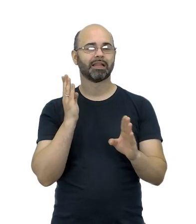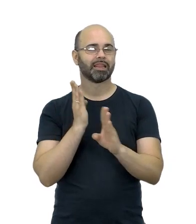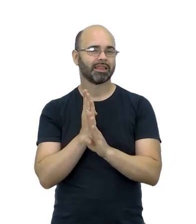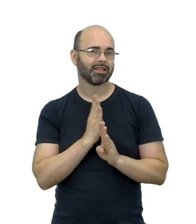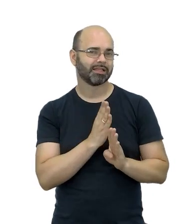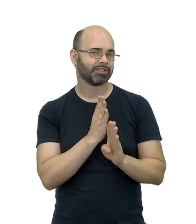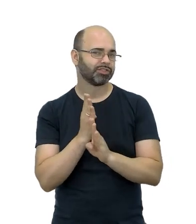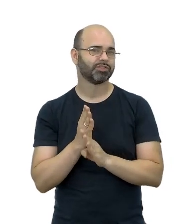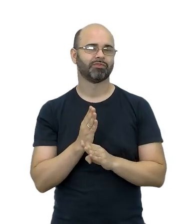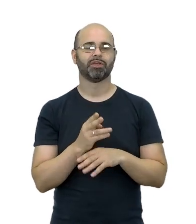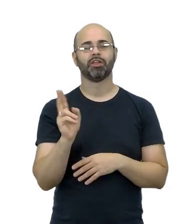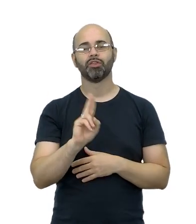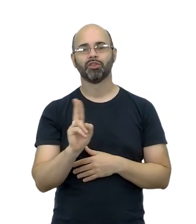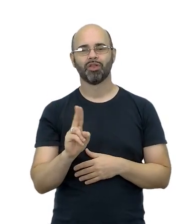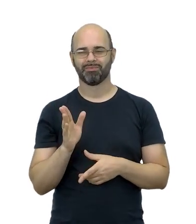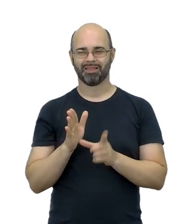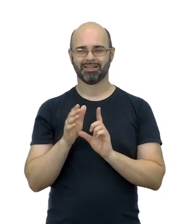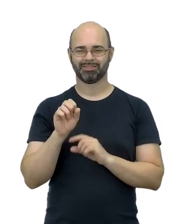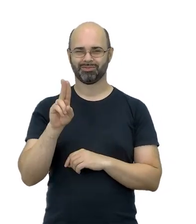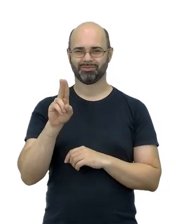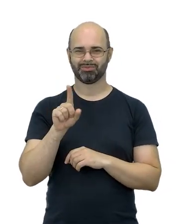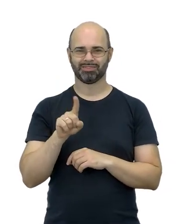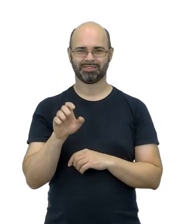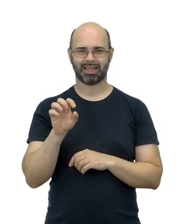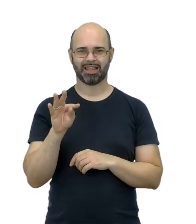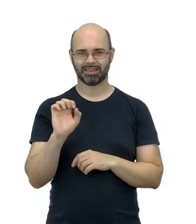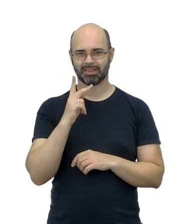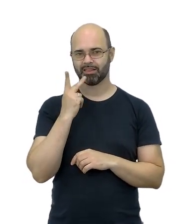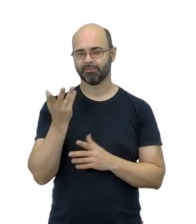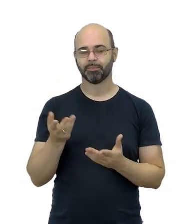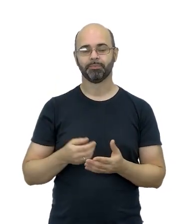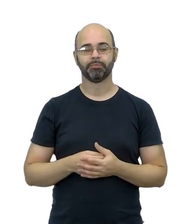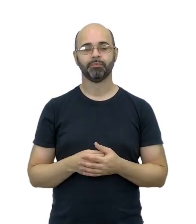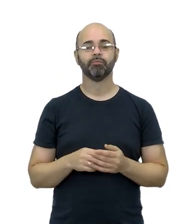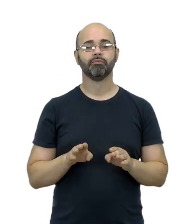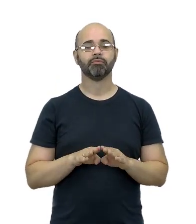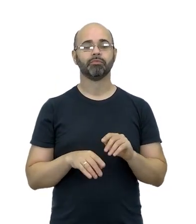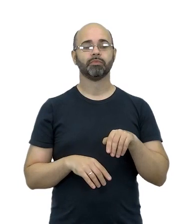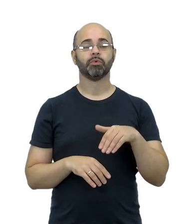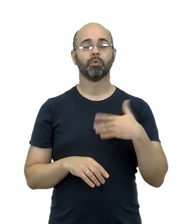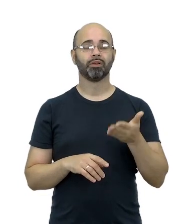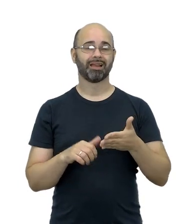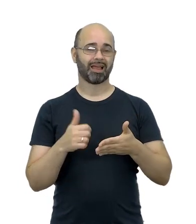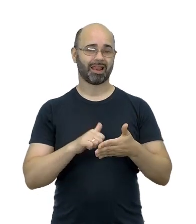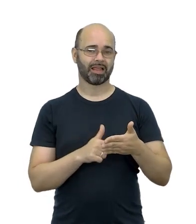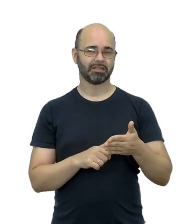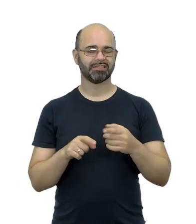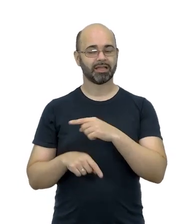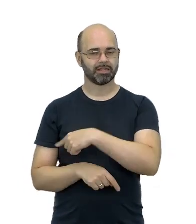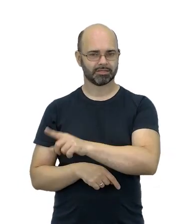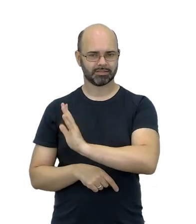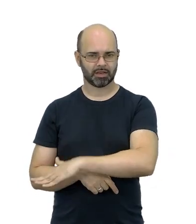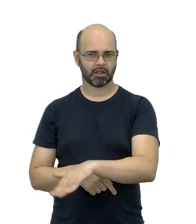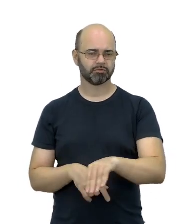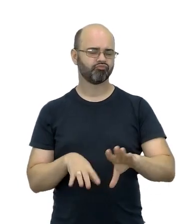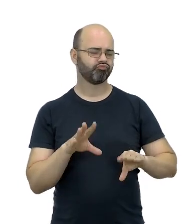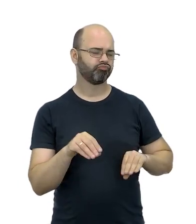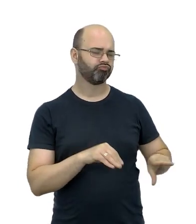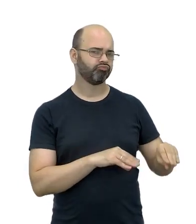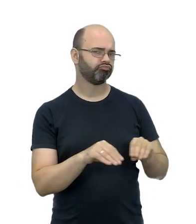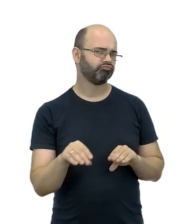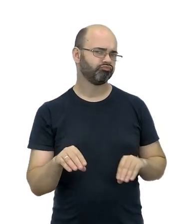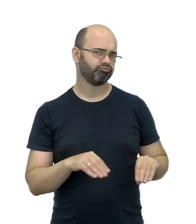identificam, nomeiam, como a Suzete tinha colocado. A análise, quando eles manipulam esse material e estabelecem